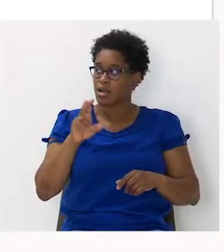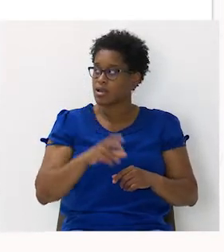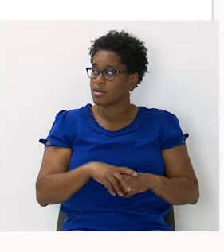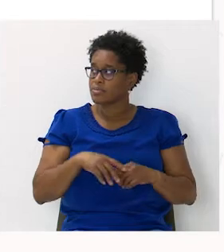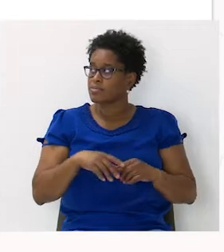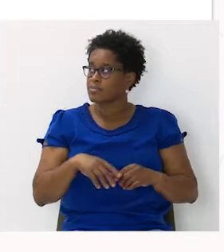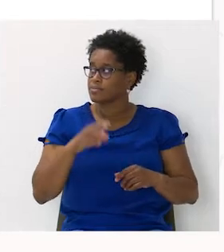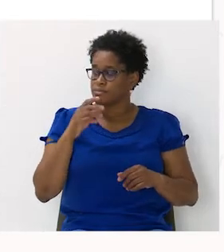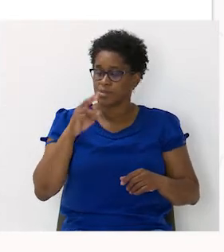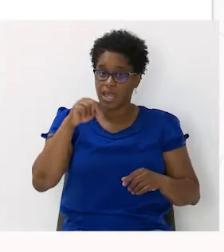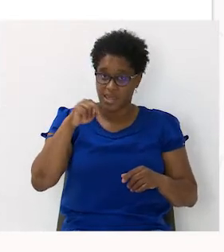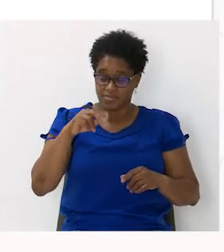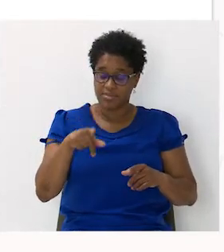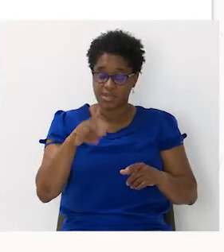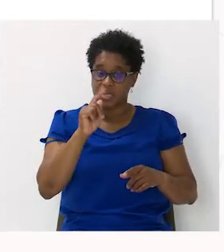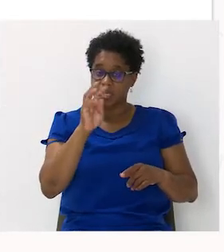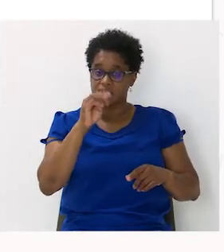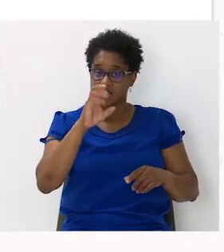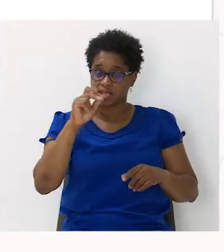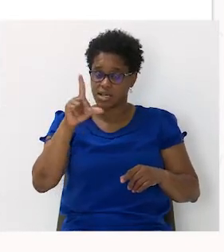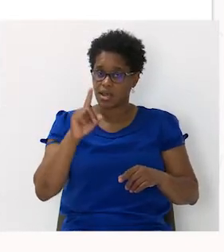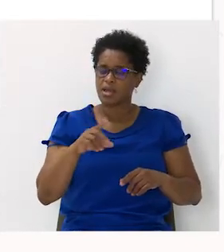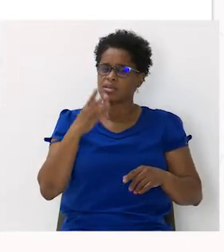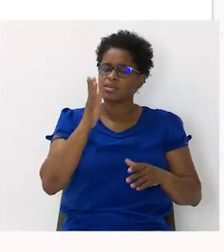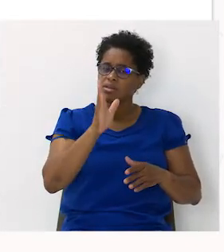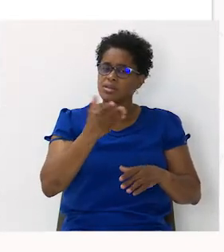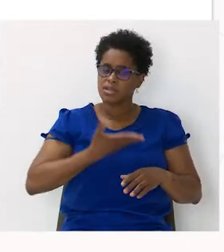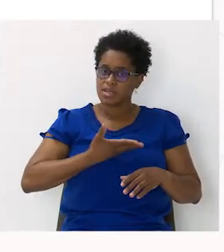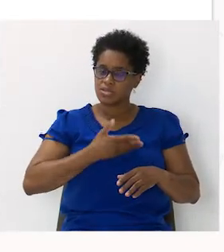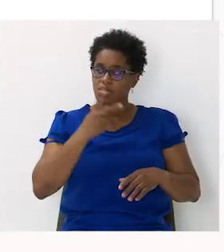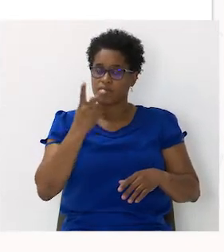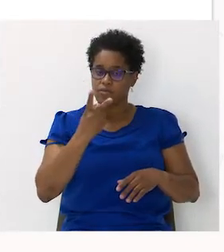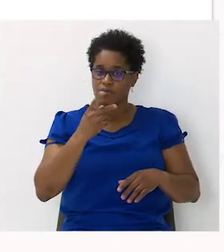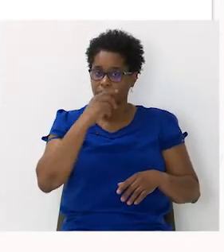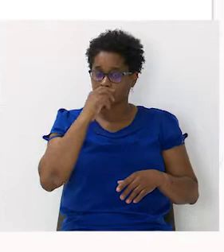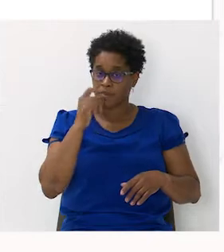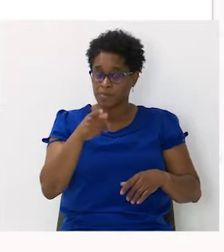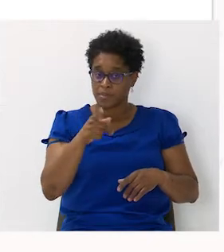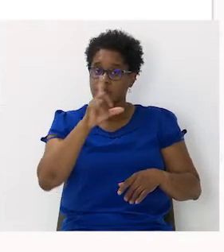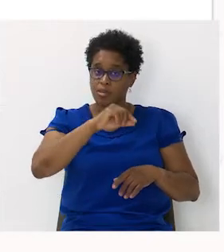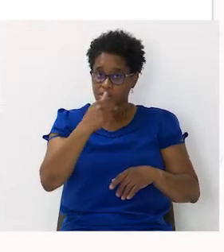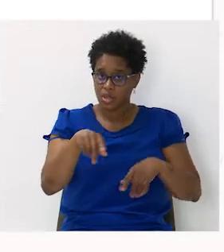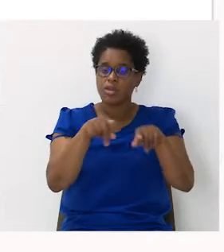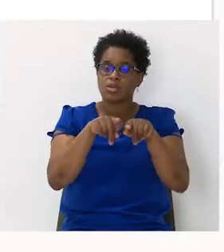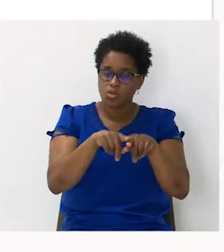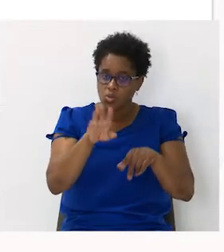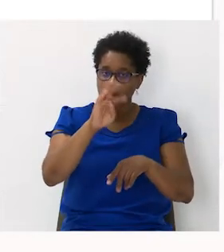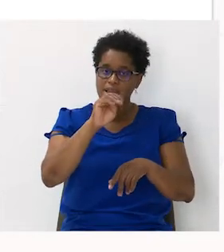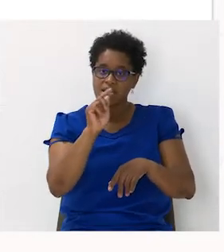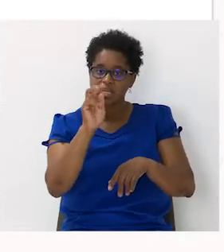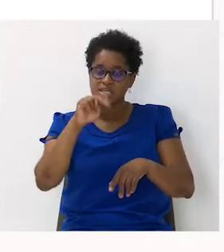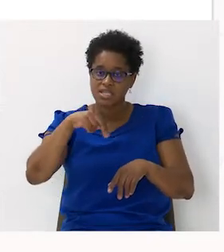Direção deve ter direção de V e também tem o mesmo